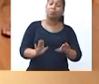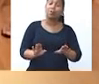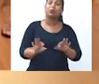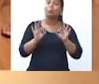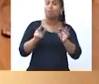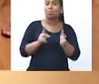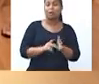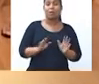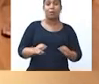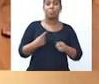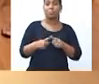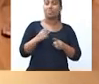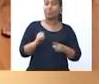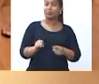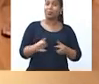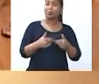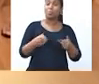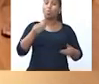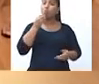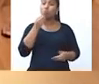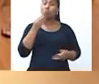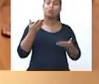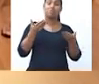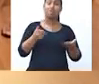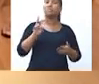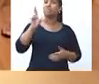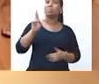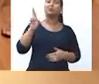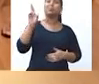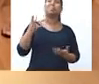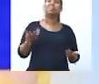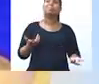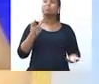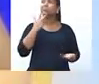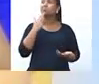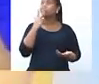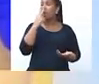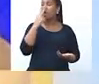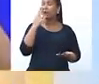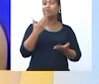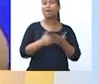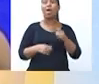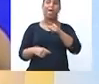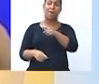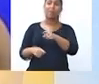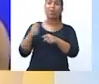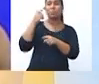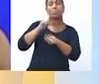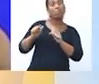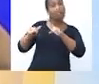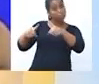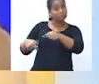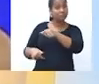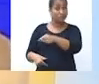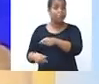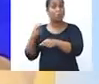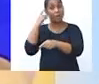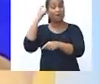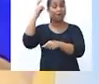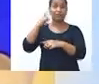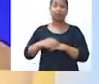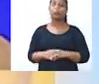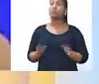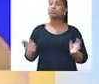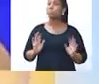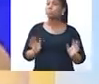suficiente. Porque se não colocar essas oportunidades, a representatividade vira exceção. Uhum. Ah, aquela conseguiu porque ela se esforçou mais, porque ela é mais inteligente. Exatamente.